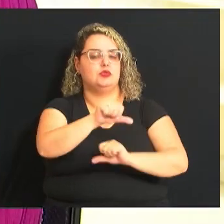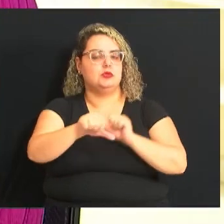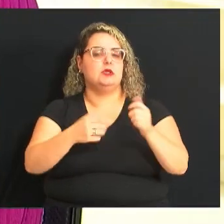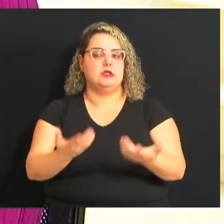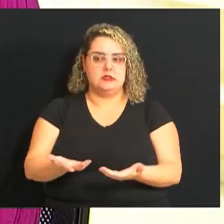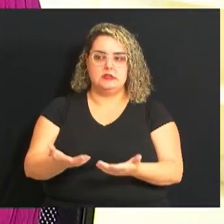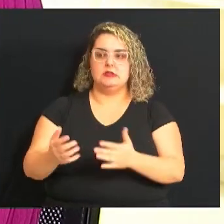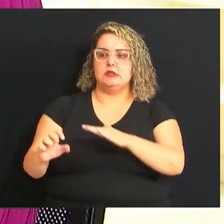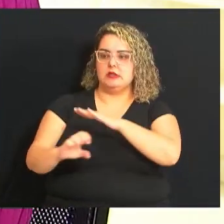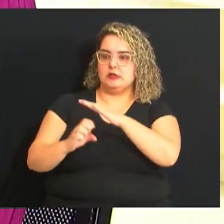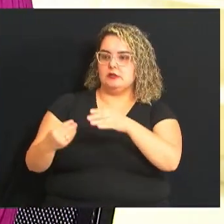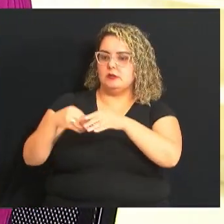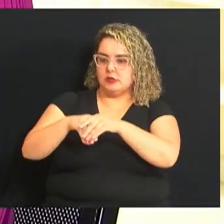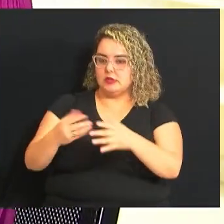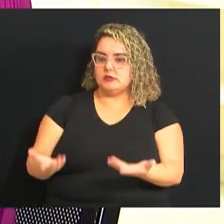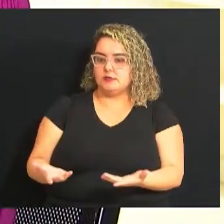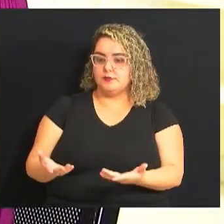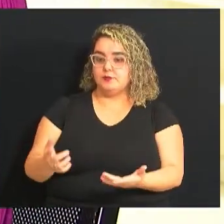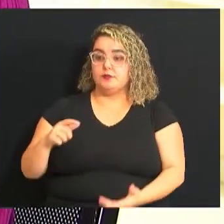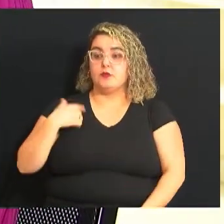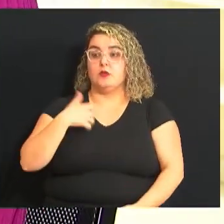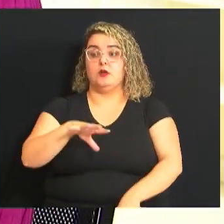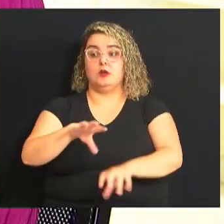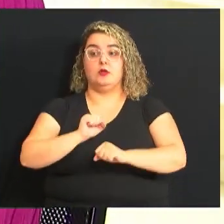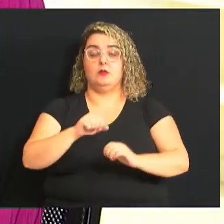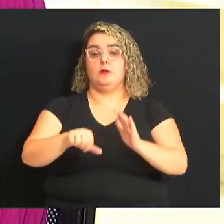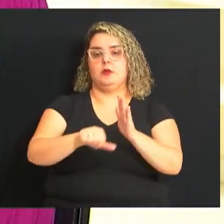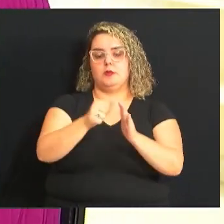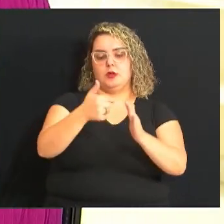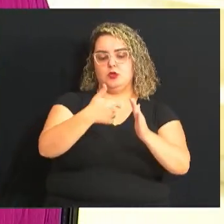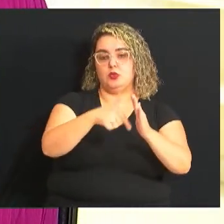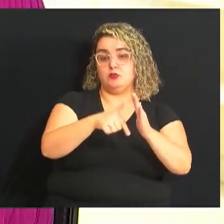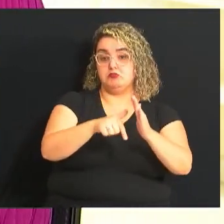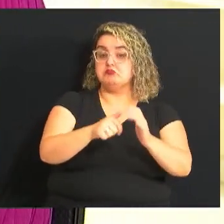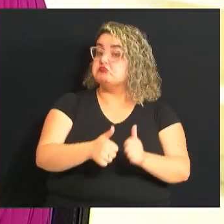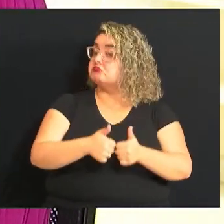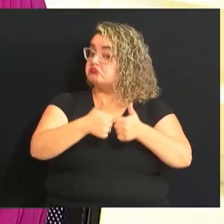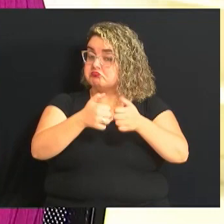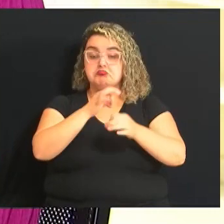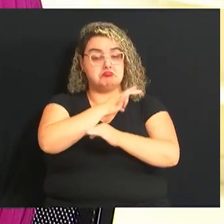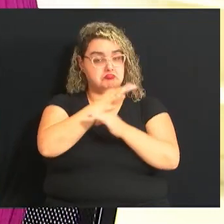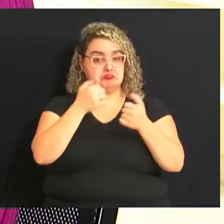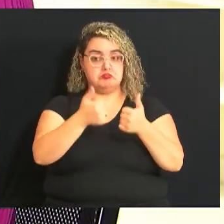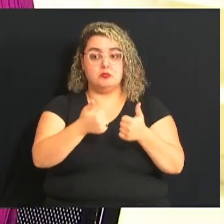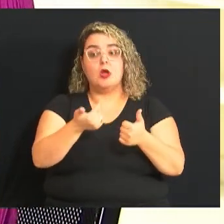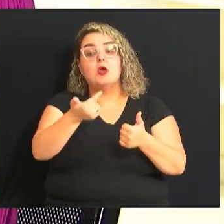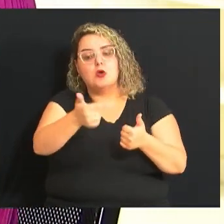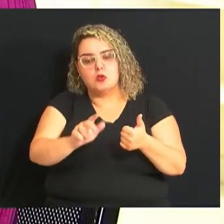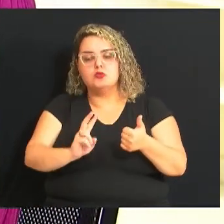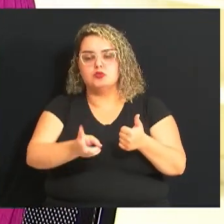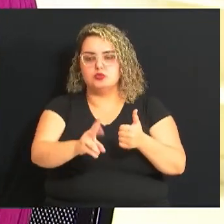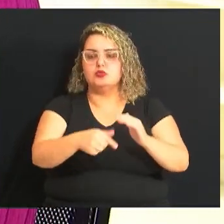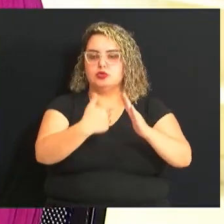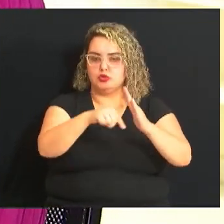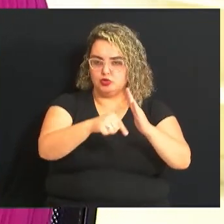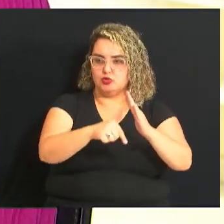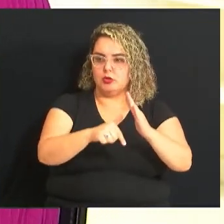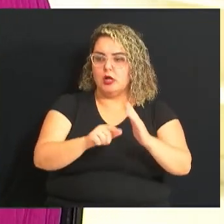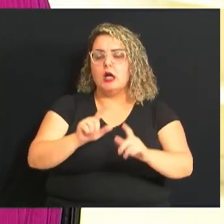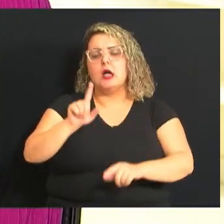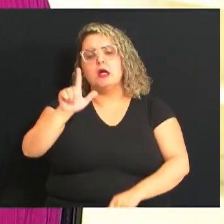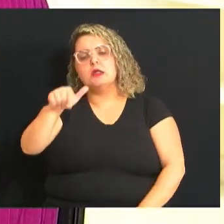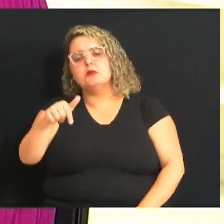então a gente aderiu o primeiro Home Office a gente viu que deu muito certo e a gente resolveu manter e depois a gente viu algumas